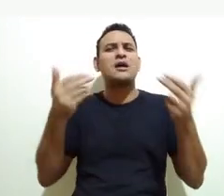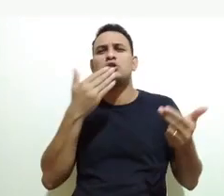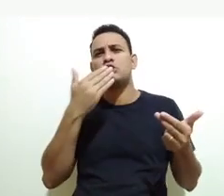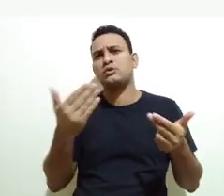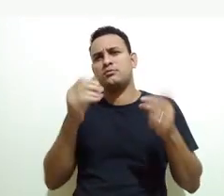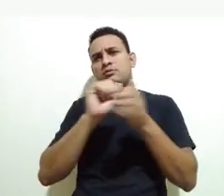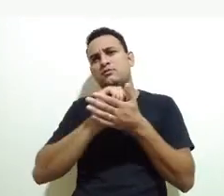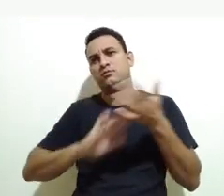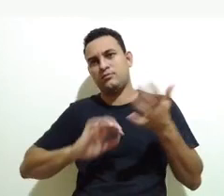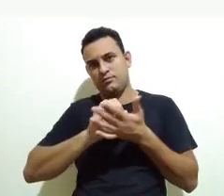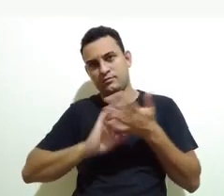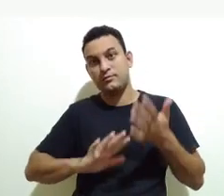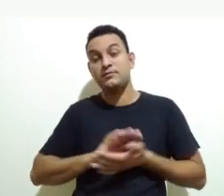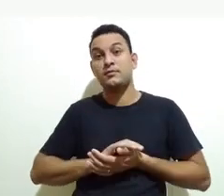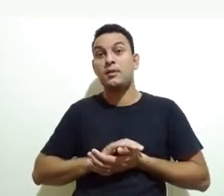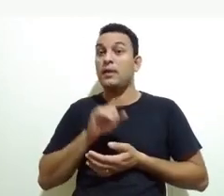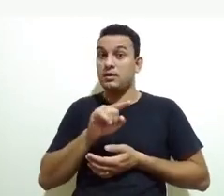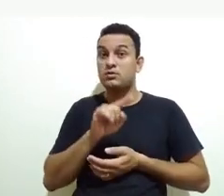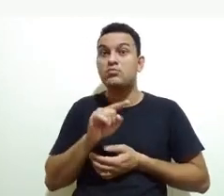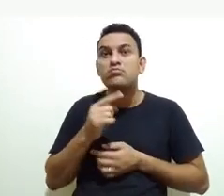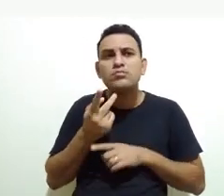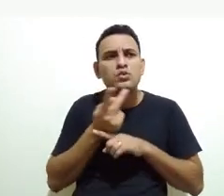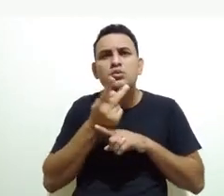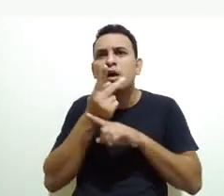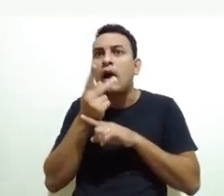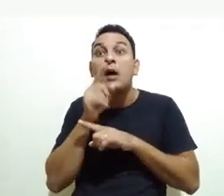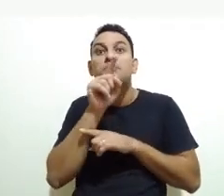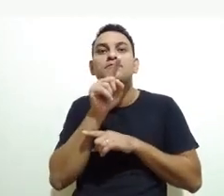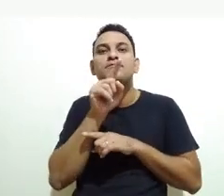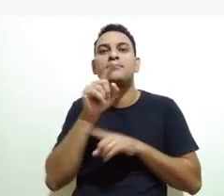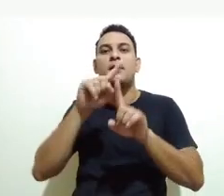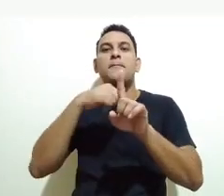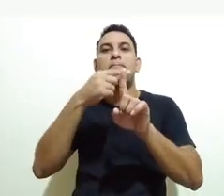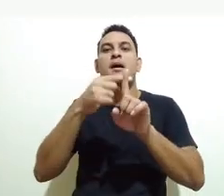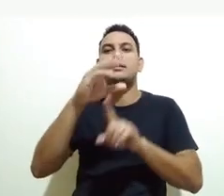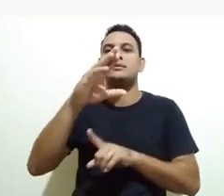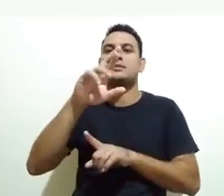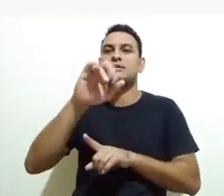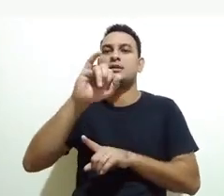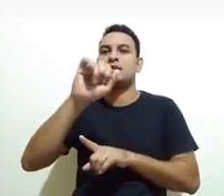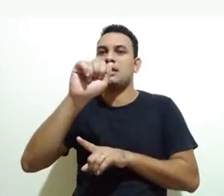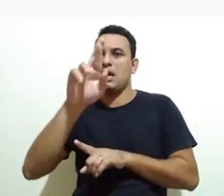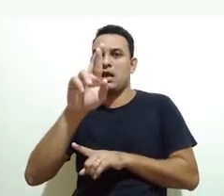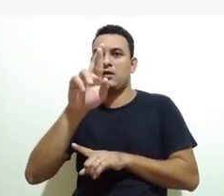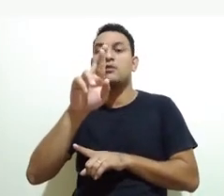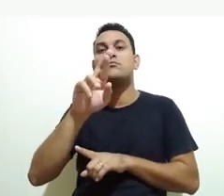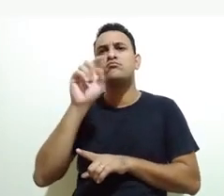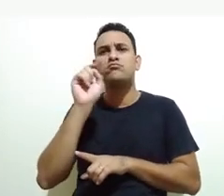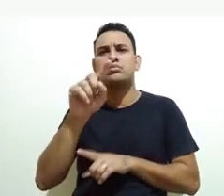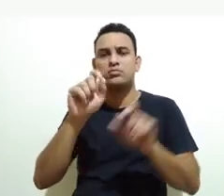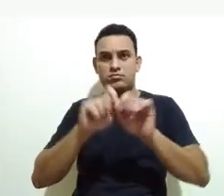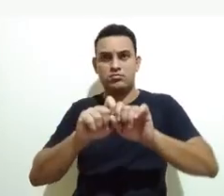possível elaborar e criar diversos tipos de atividades. Para isso, localize e clique no botão